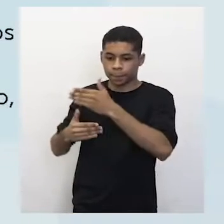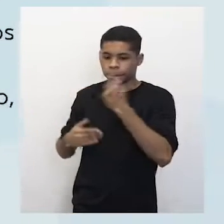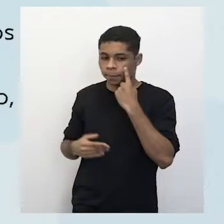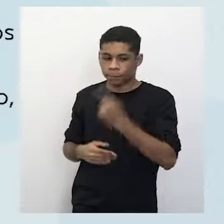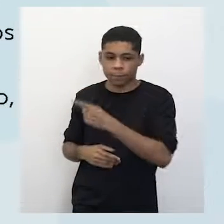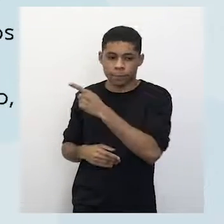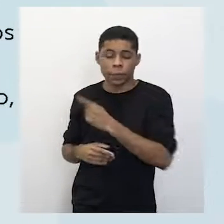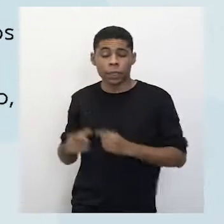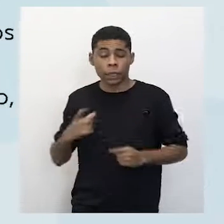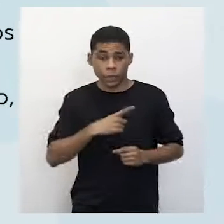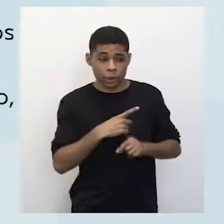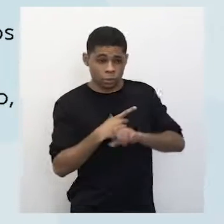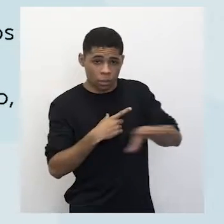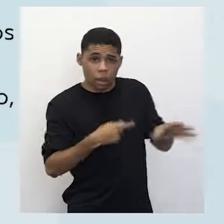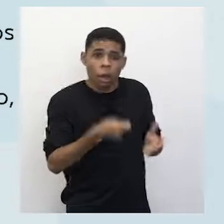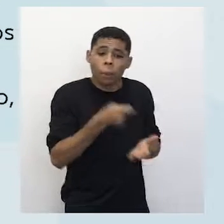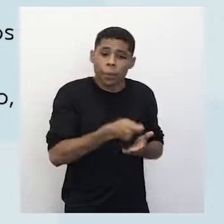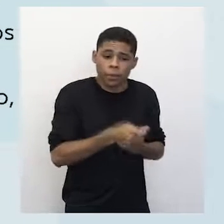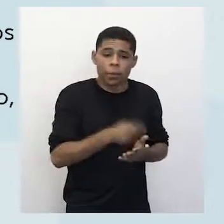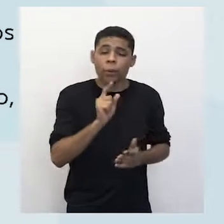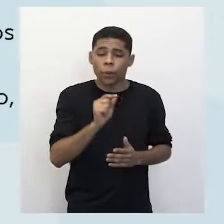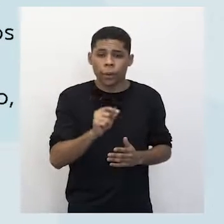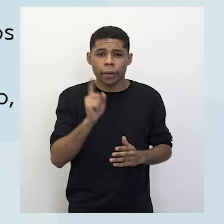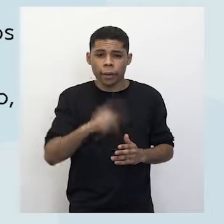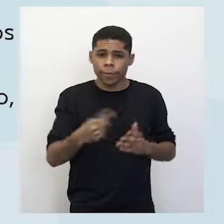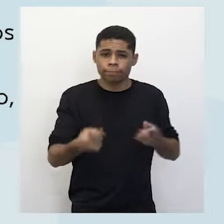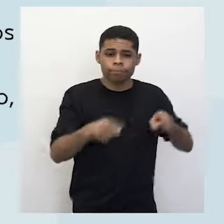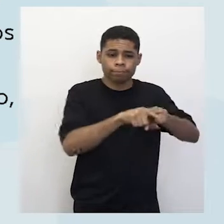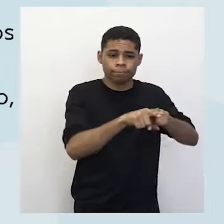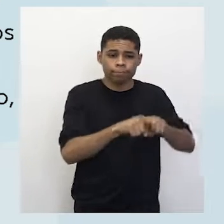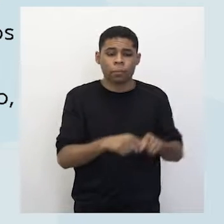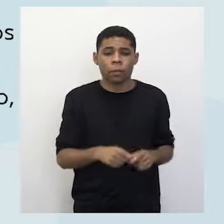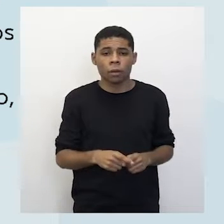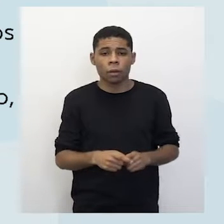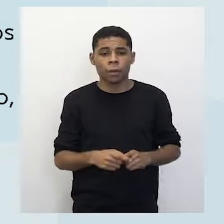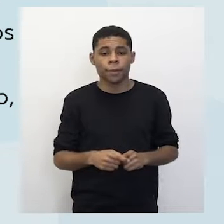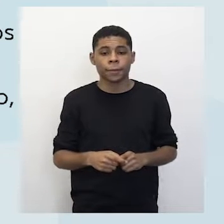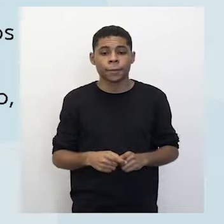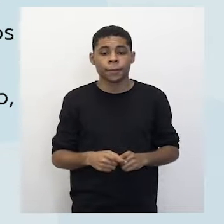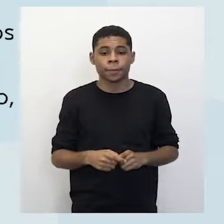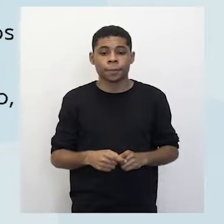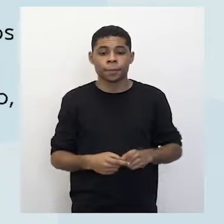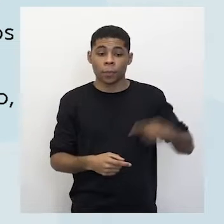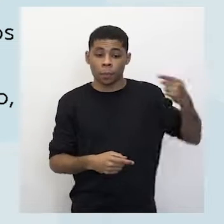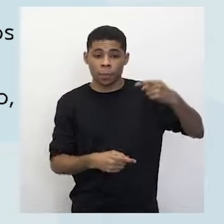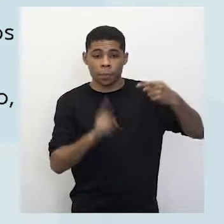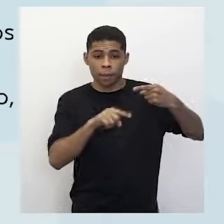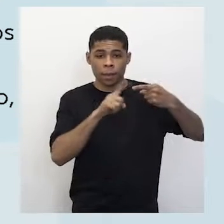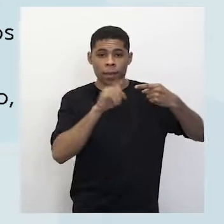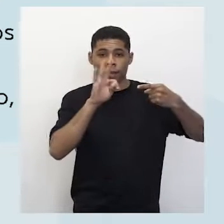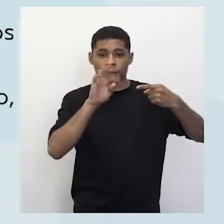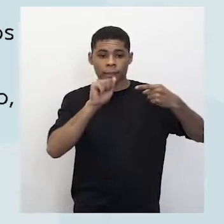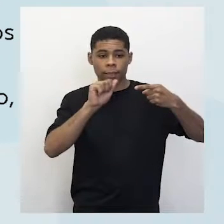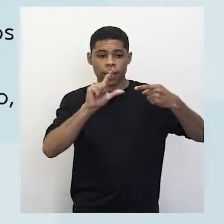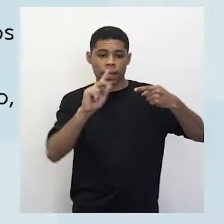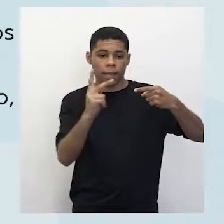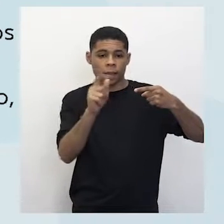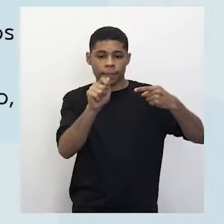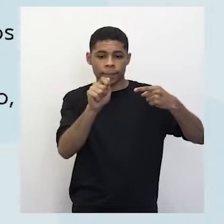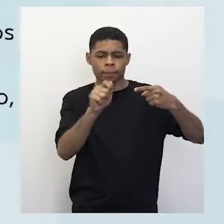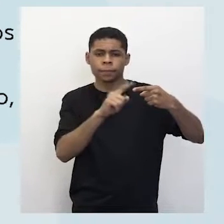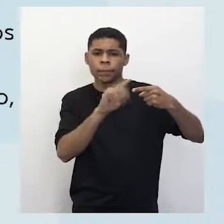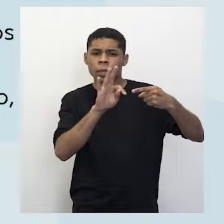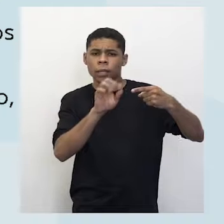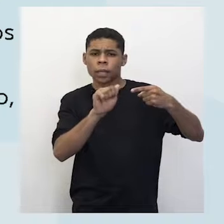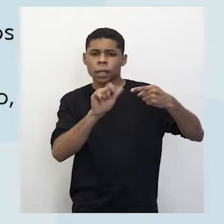as obrigações do servo, muitas estão relacionadas à questão do colonato. A primeira delas é a talha, tá? A